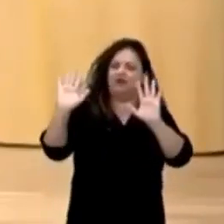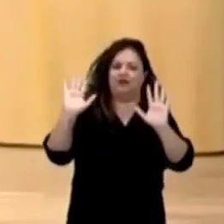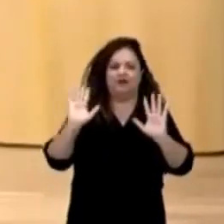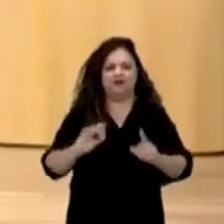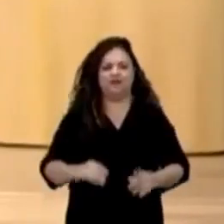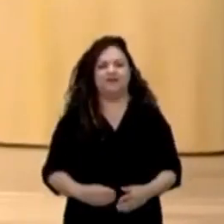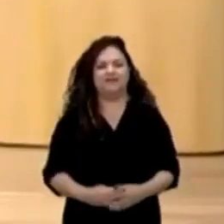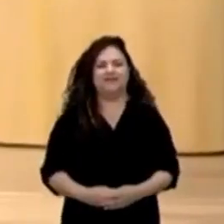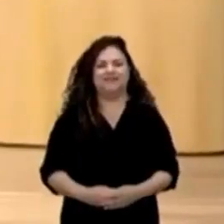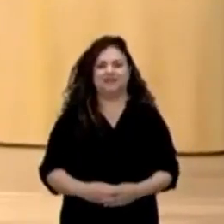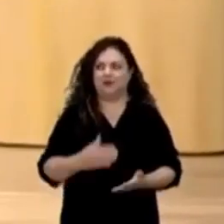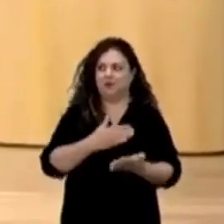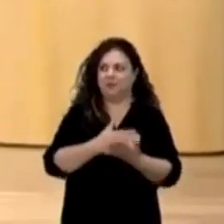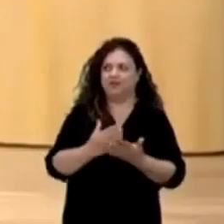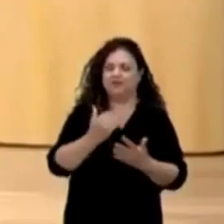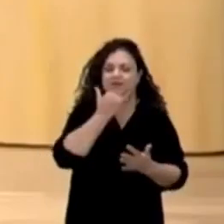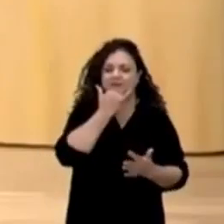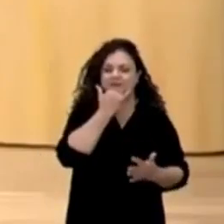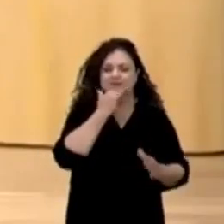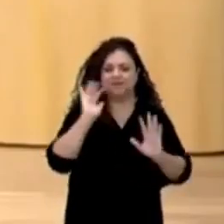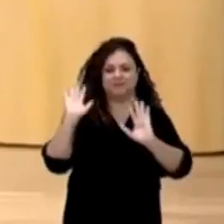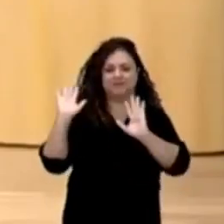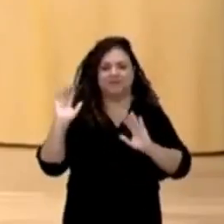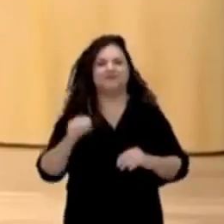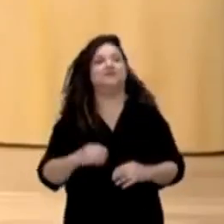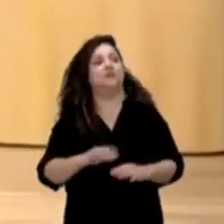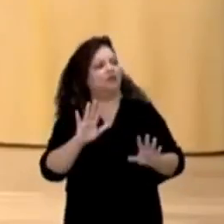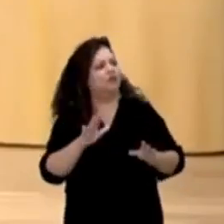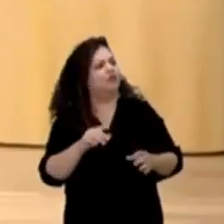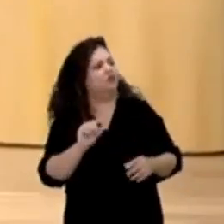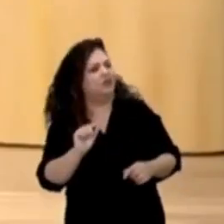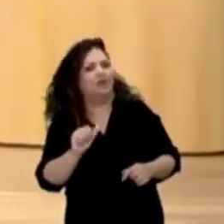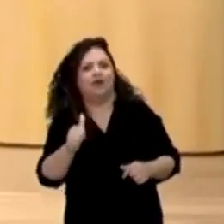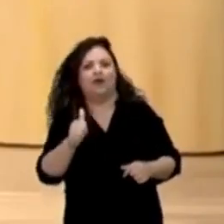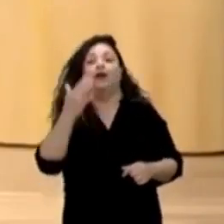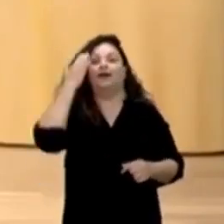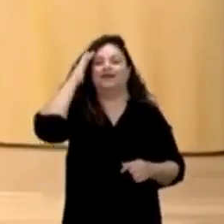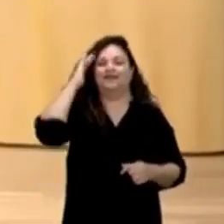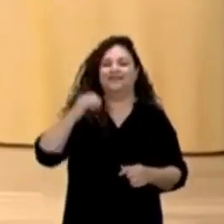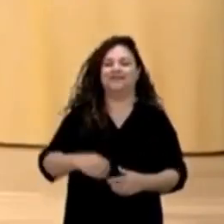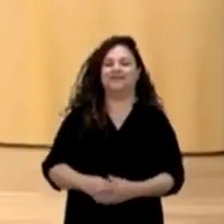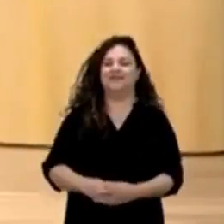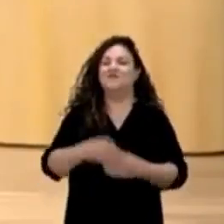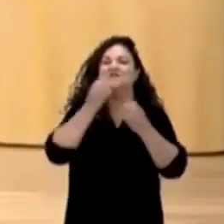gente. Oi? Sua aula. Oi? Pois não, ligue. Bom dia,